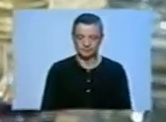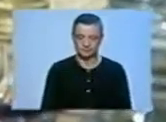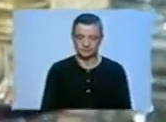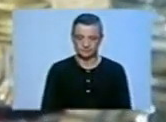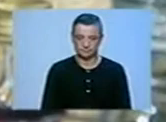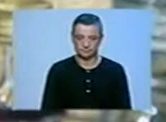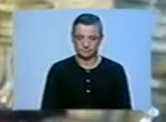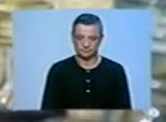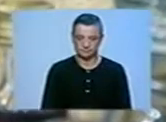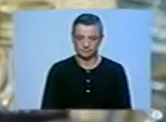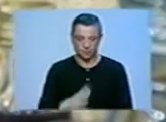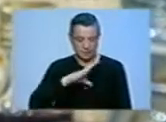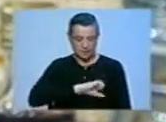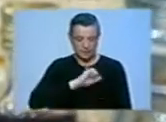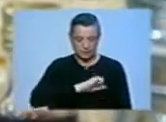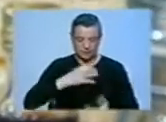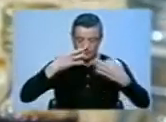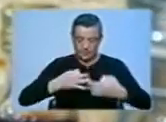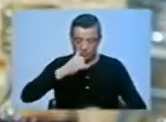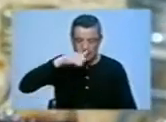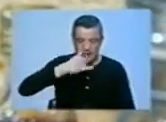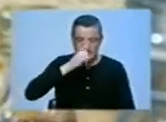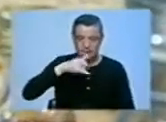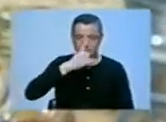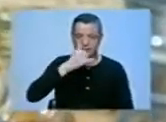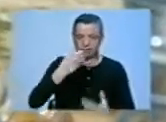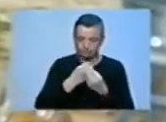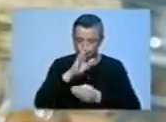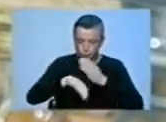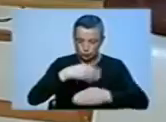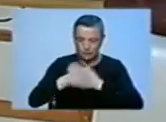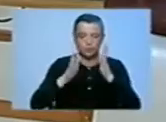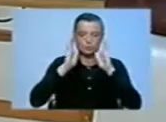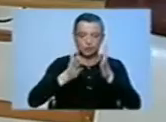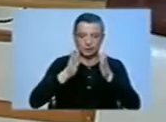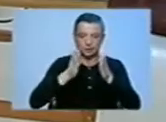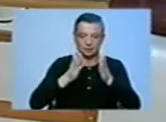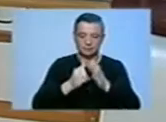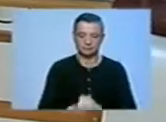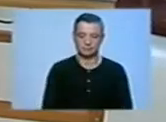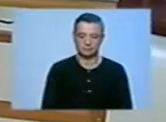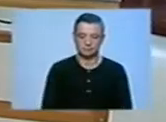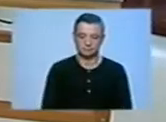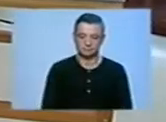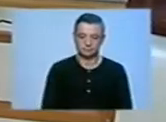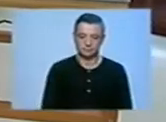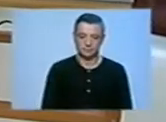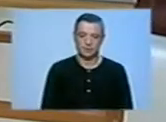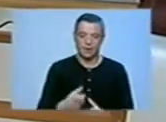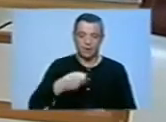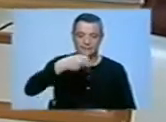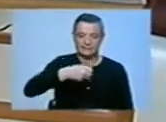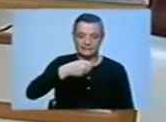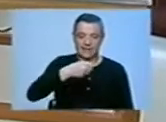já temos o caixão e as natas escravos vamos colocar um saco mosteiro